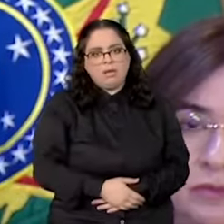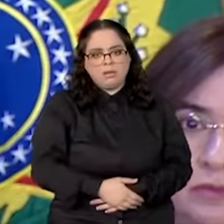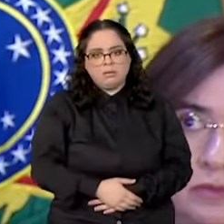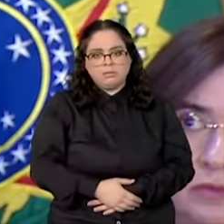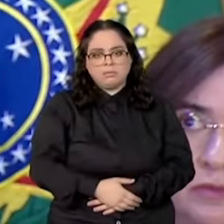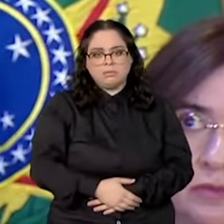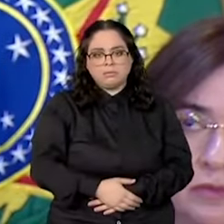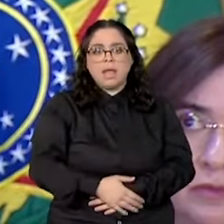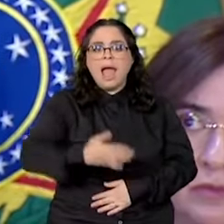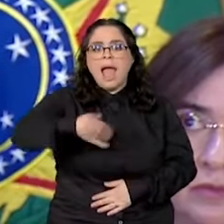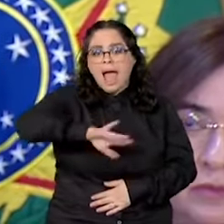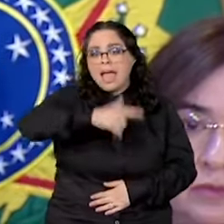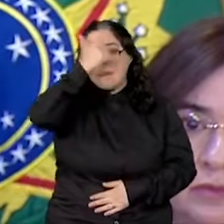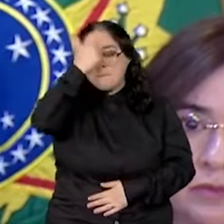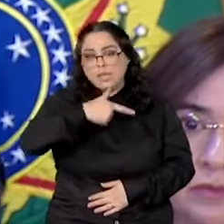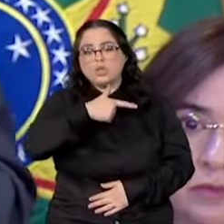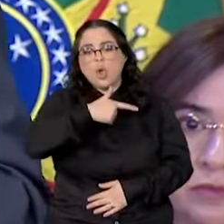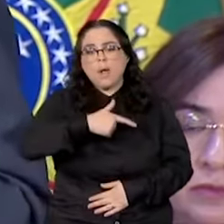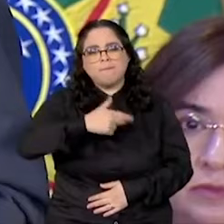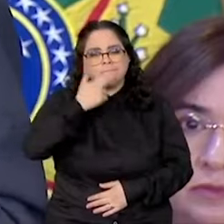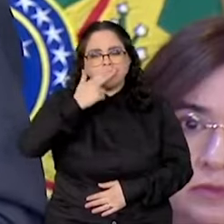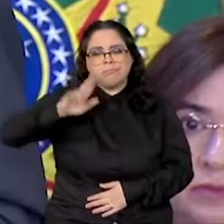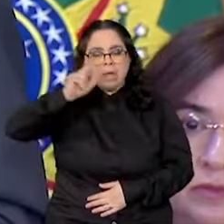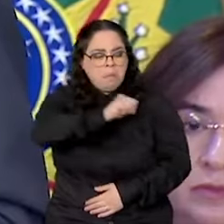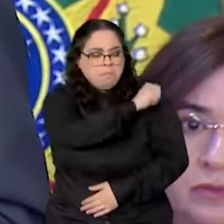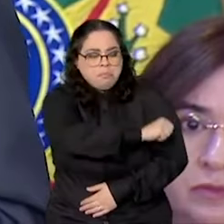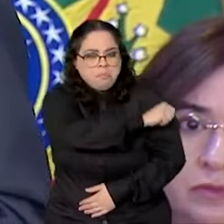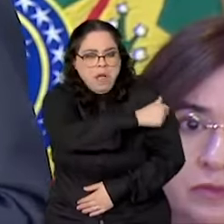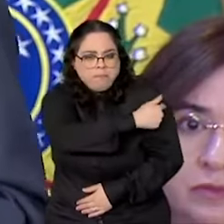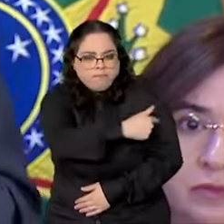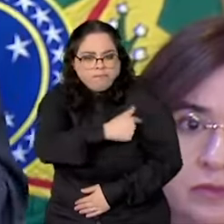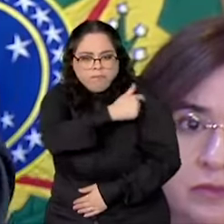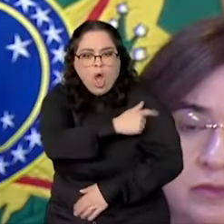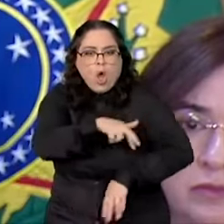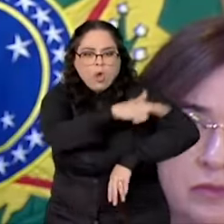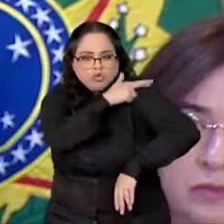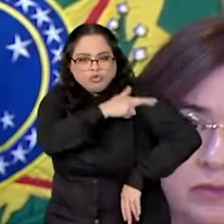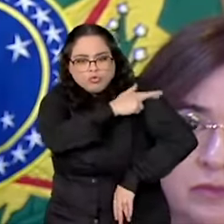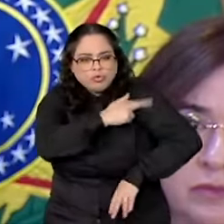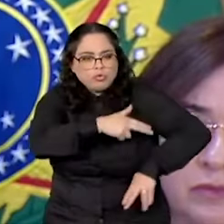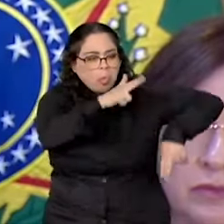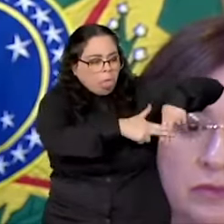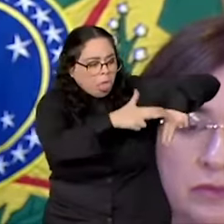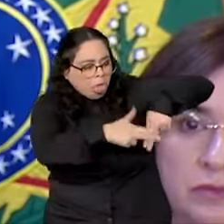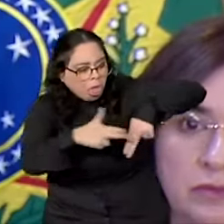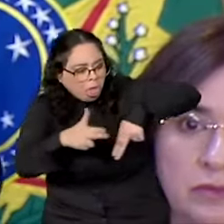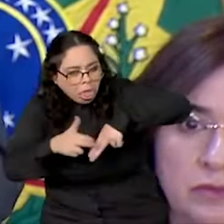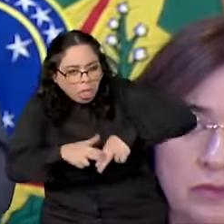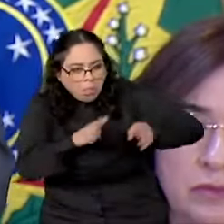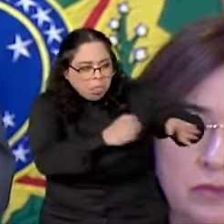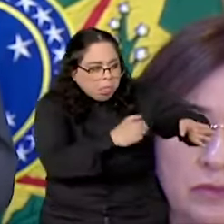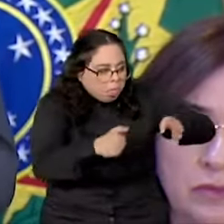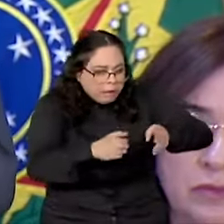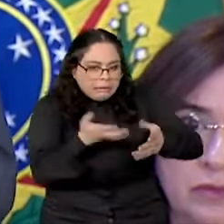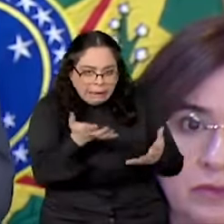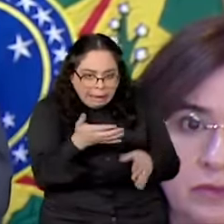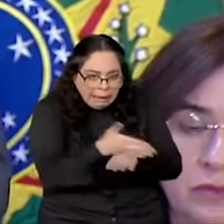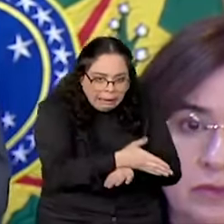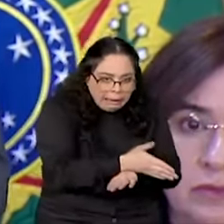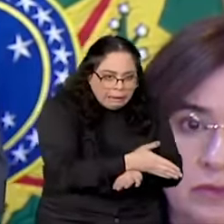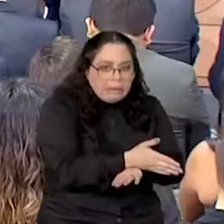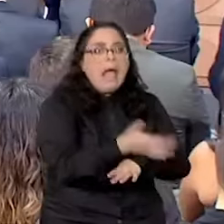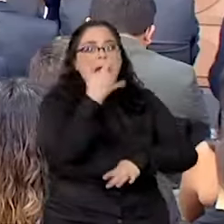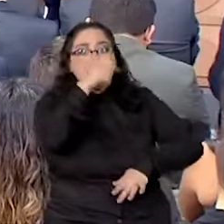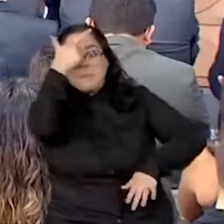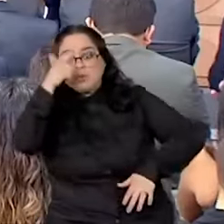de concentração, em lugar de refugiado. A gente precisa fazer turismo em coisas que são